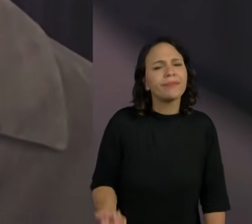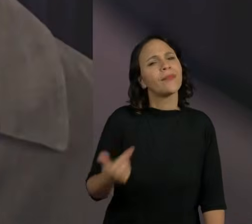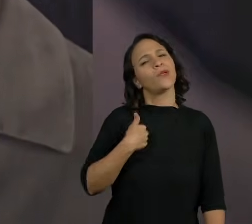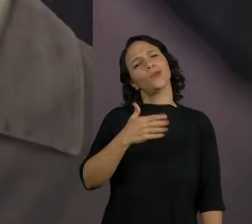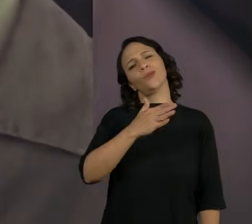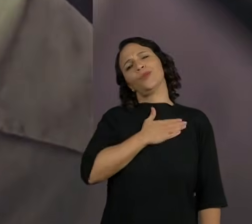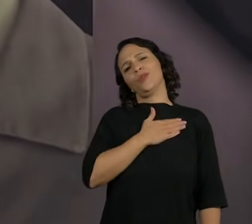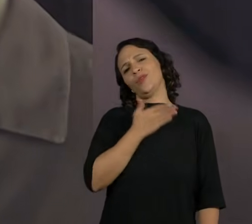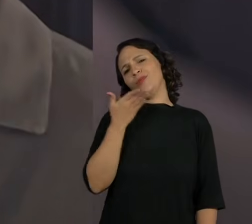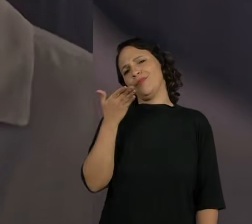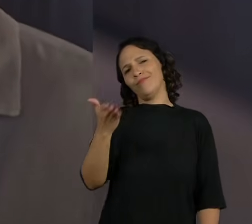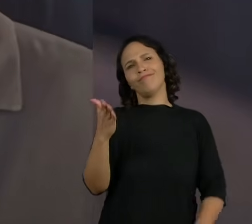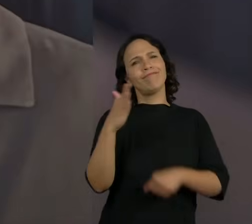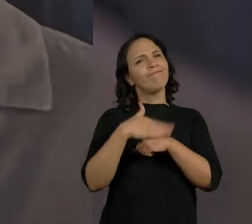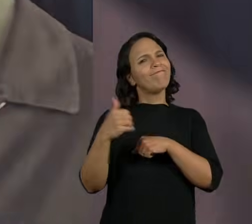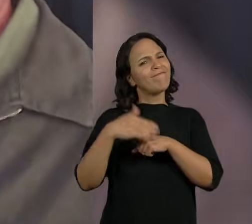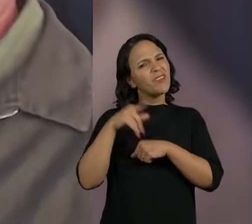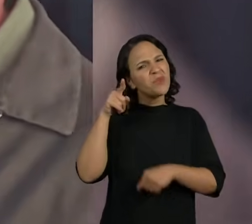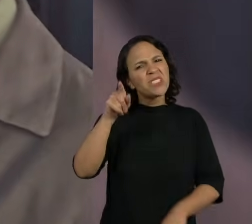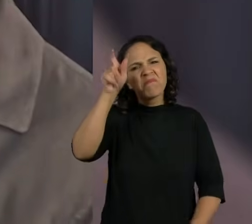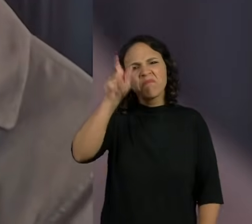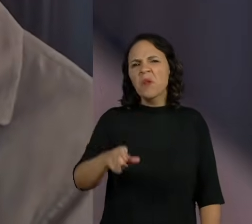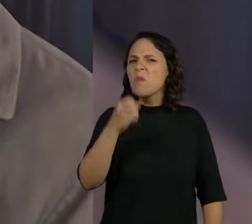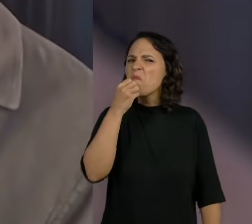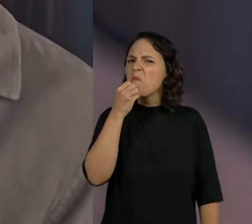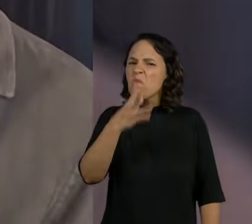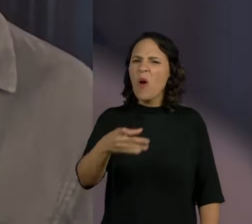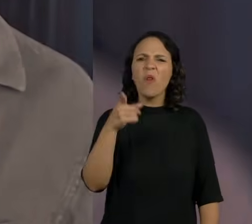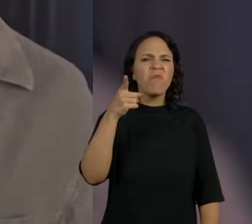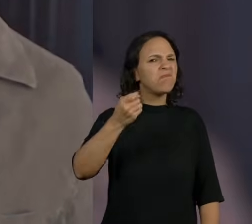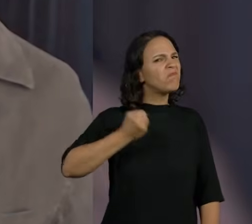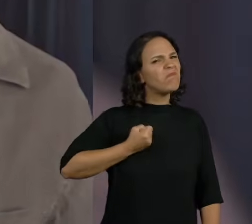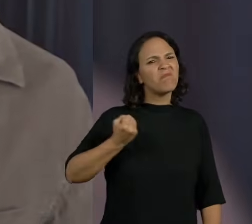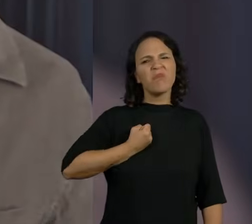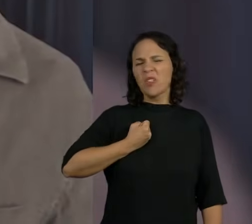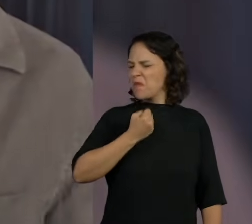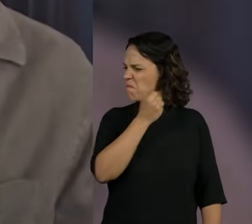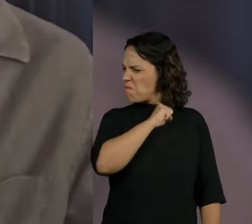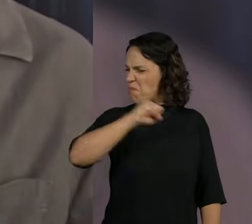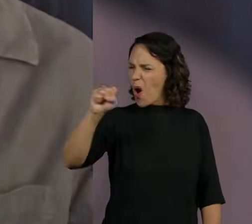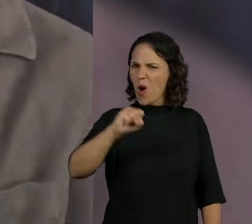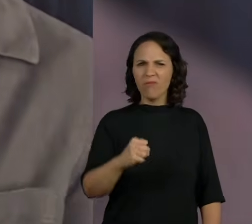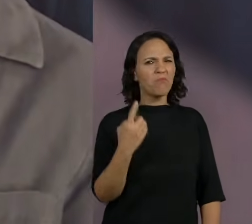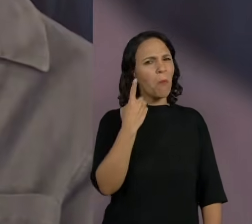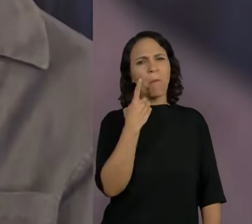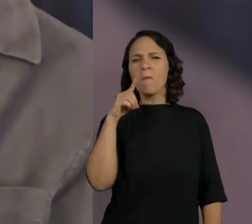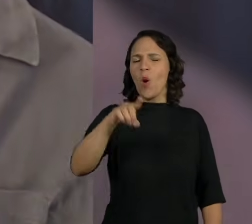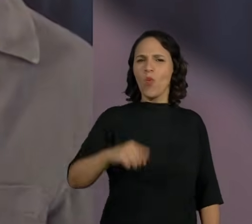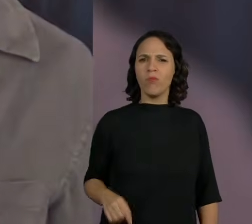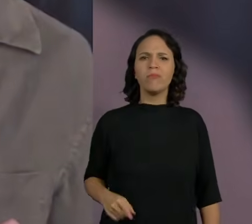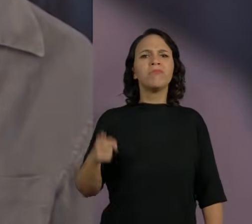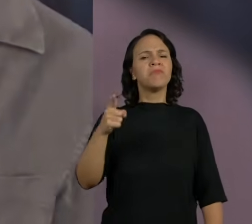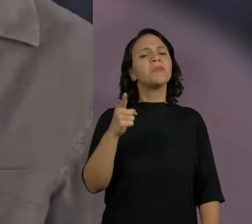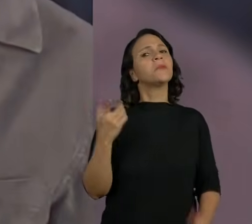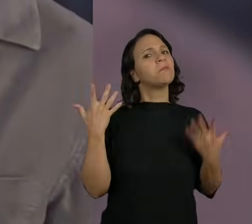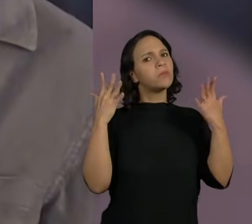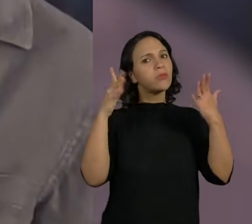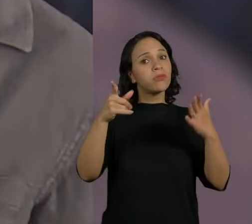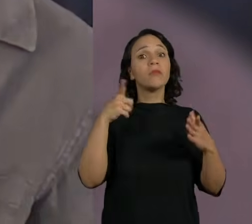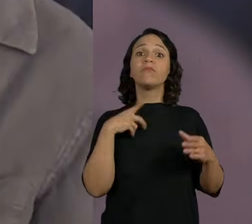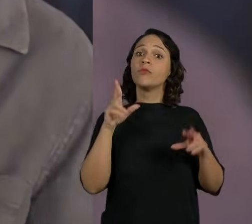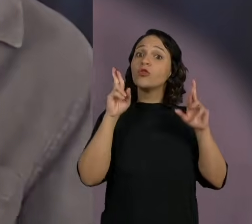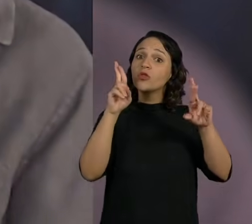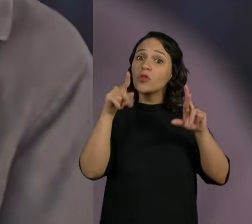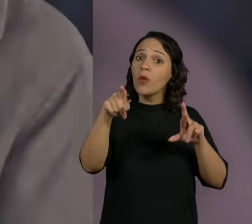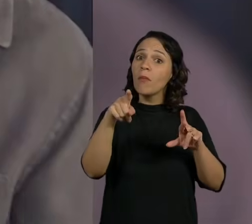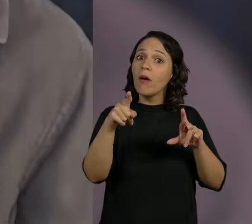consideração por você, que você é um caba bom, que você é nota 1000. Pra ele mandar um beijo grande, sucesso tremendo nesse seu disco novo. Tomara que preste, porque